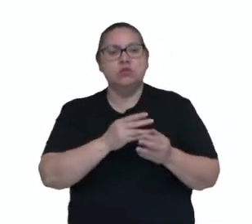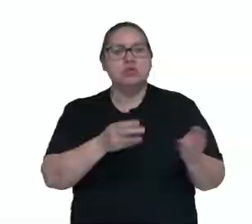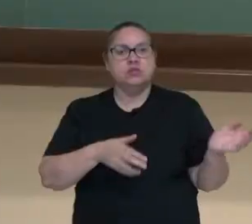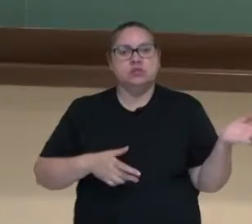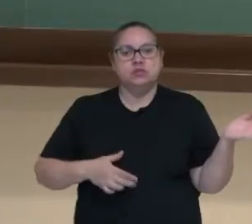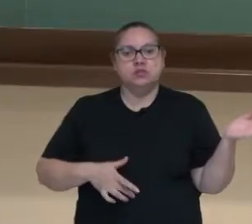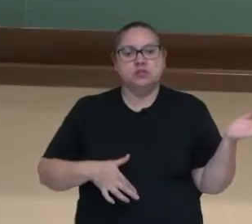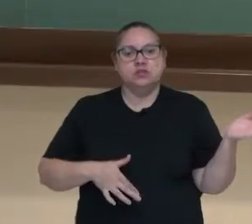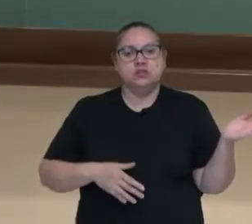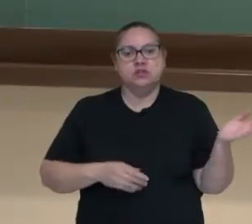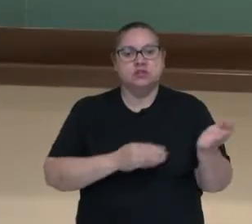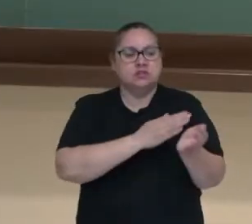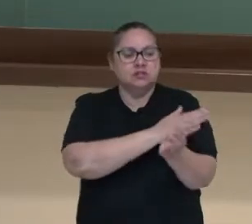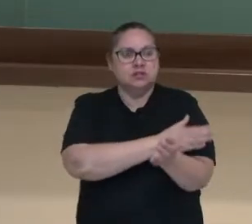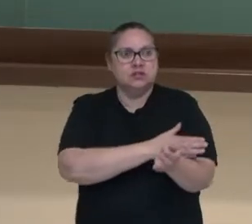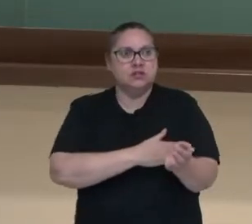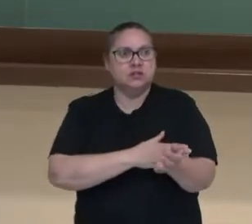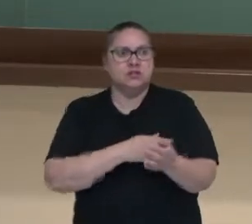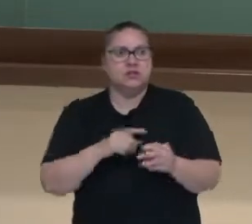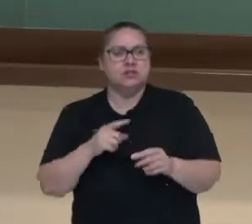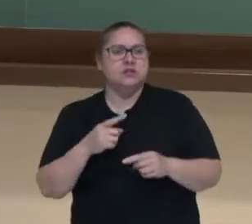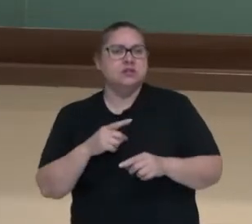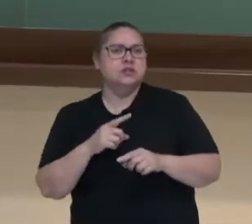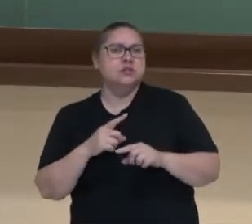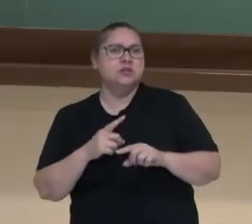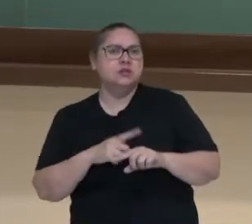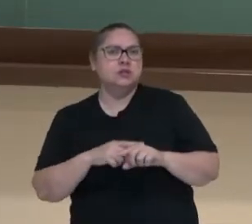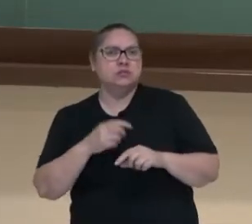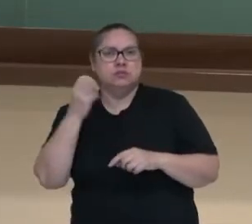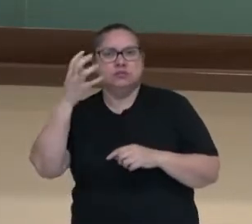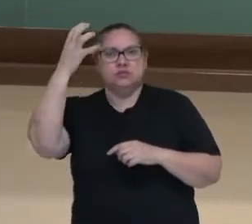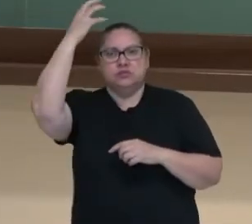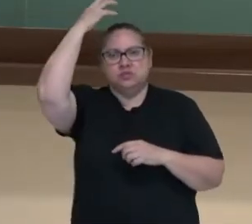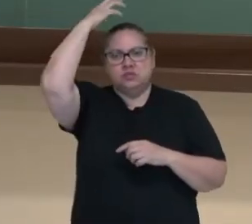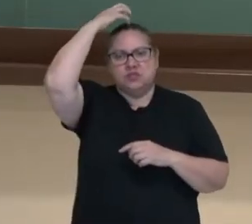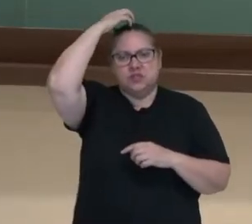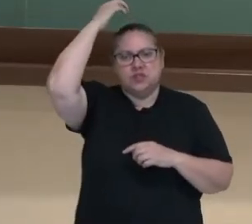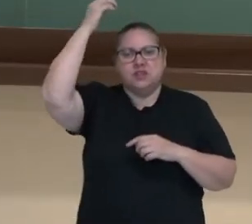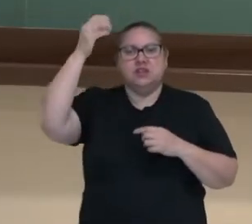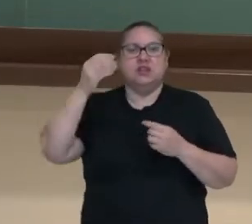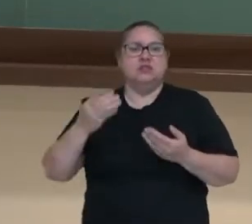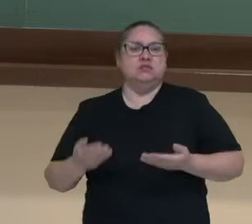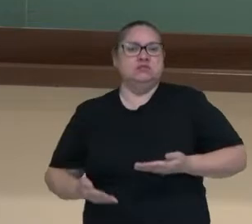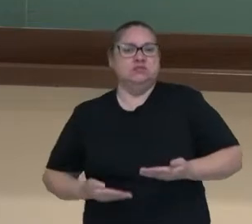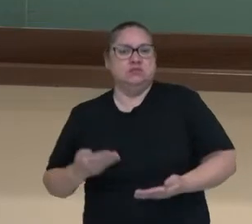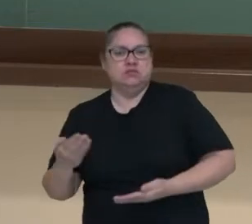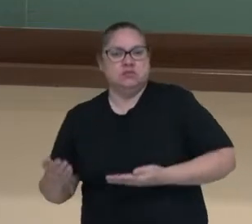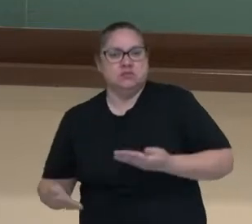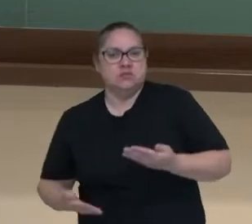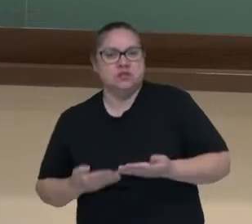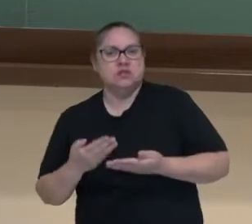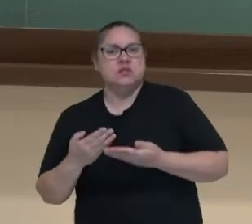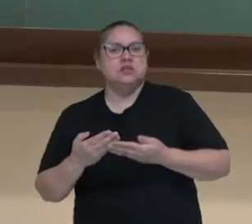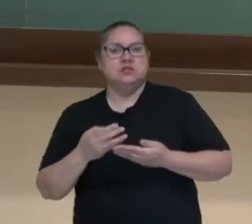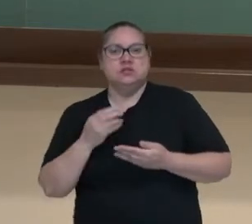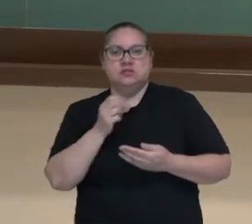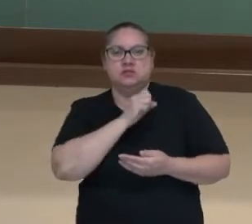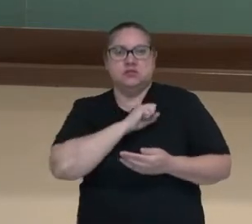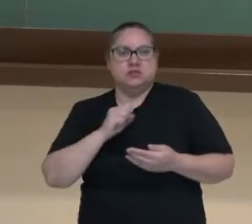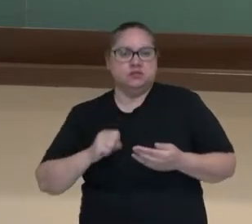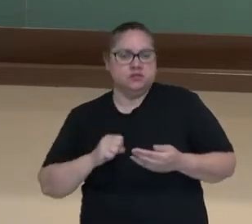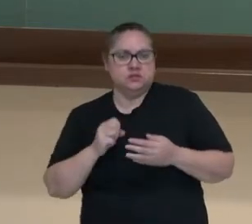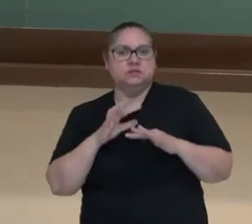Idade Média, no tempo dos reis, da vassalagem, dos suzeranos, do senhor